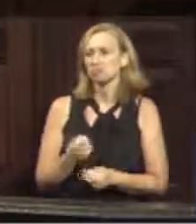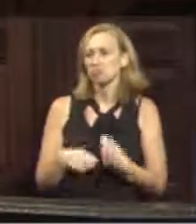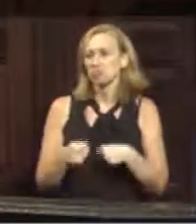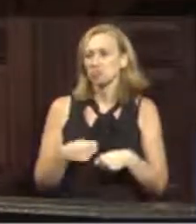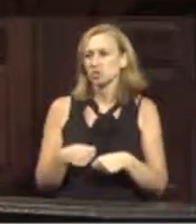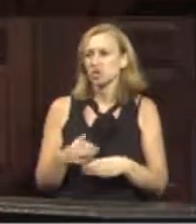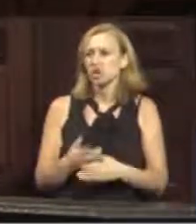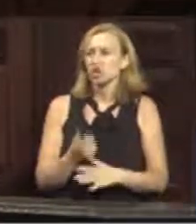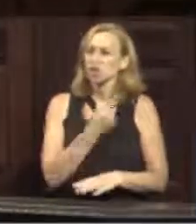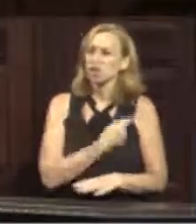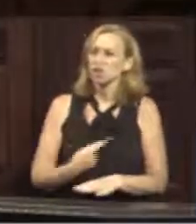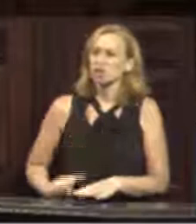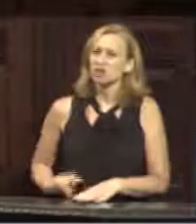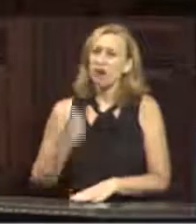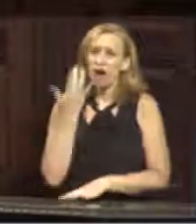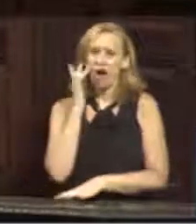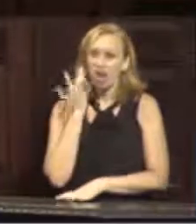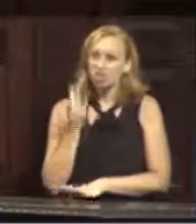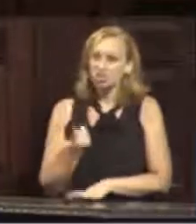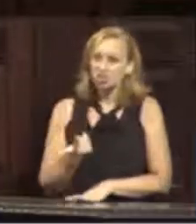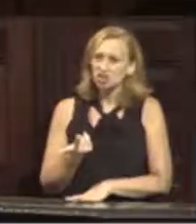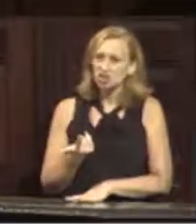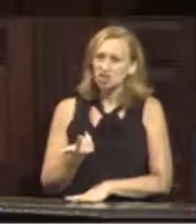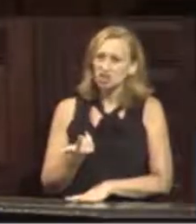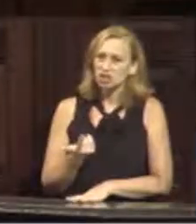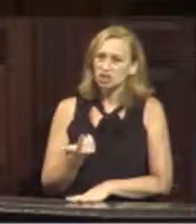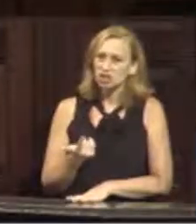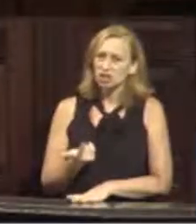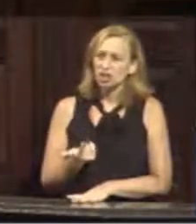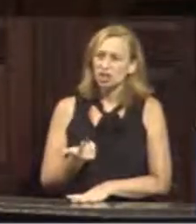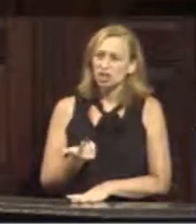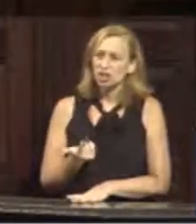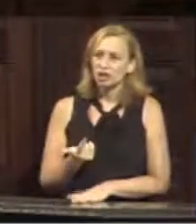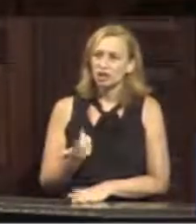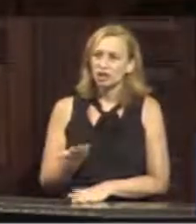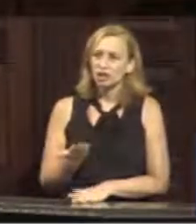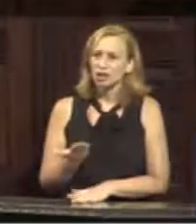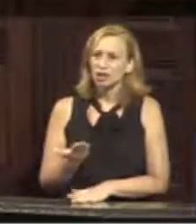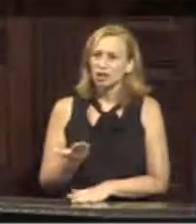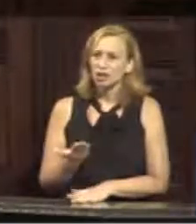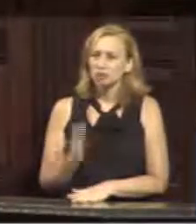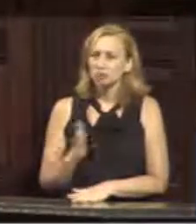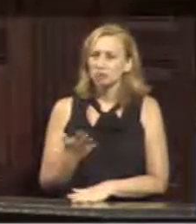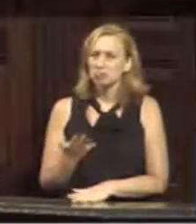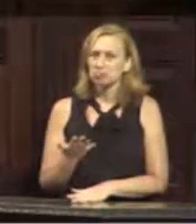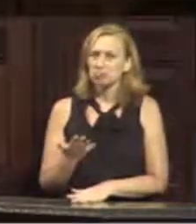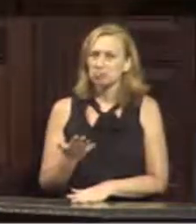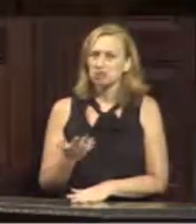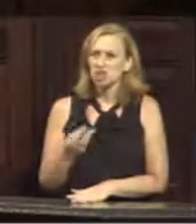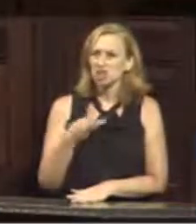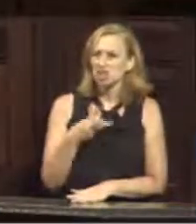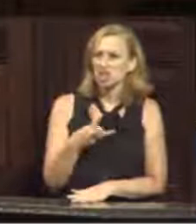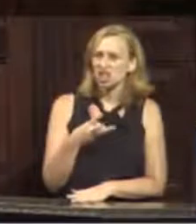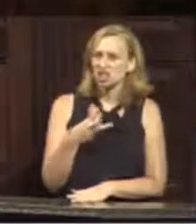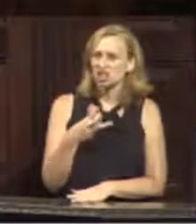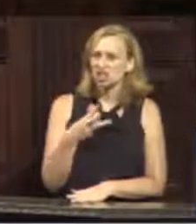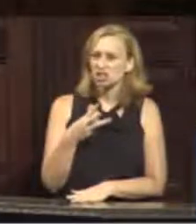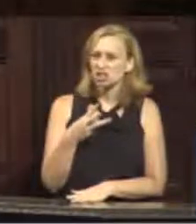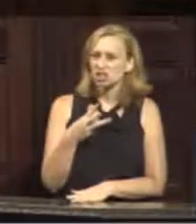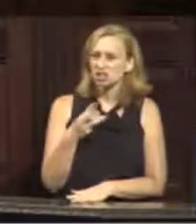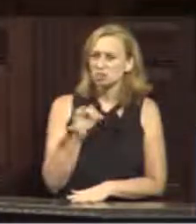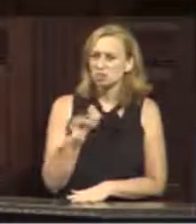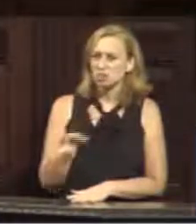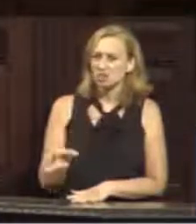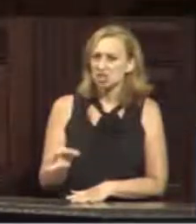o governador acha que botando uma alíquota equivalente de